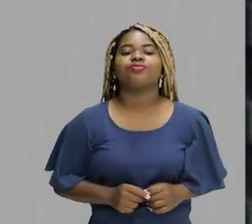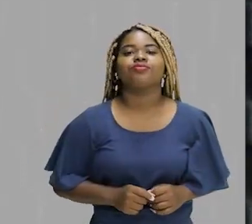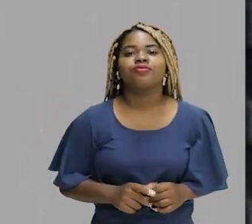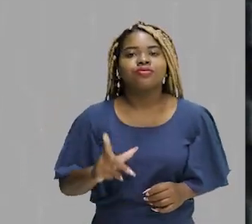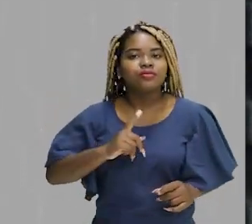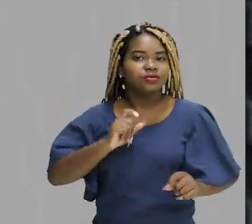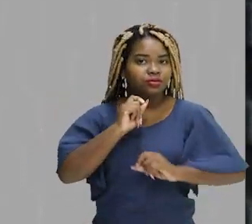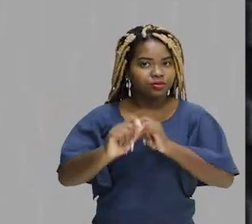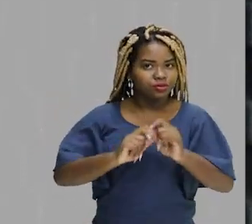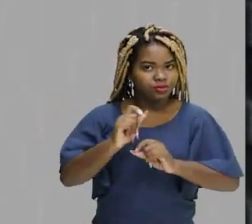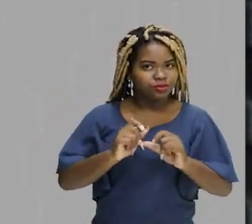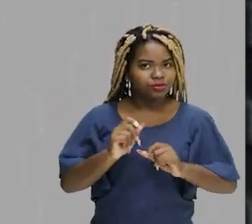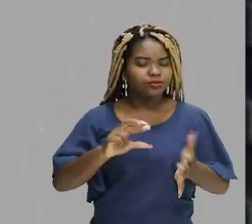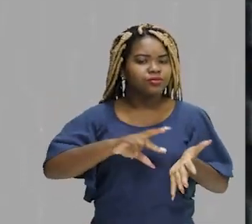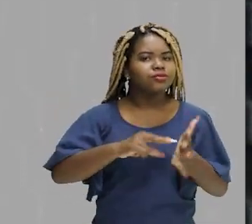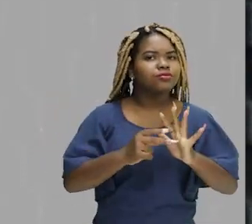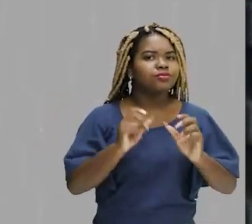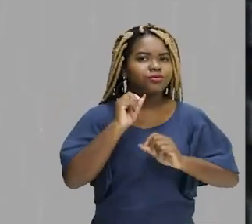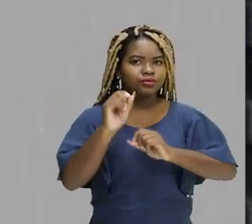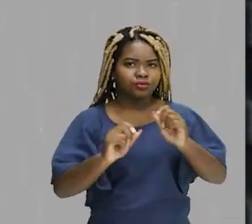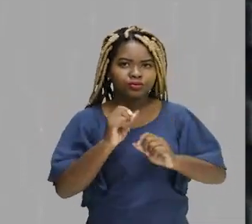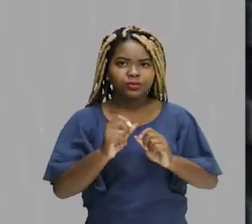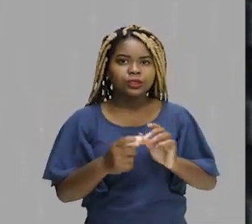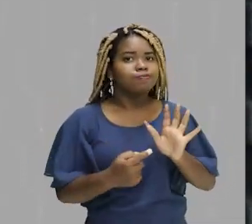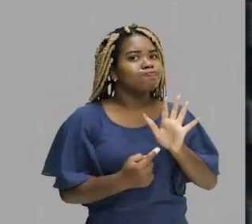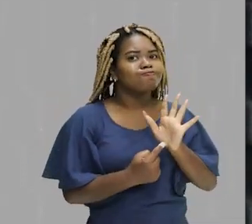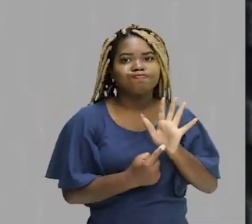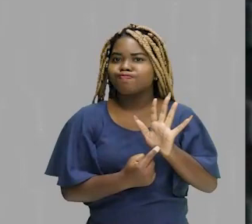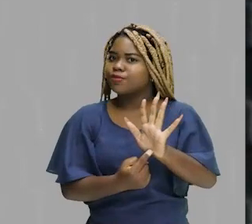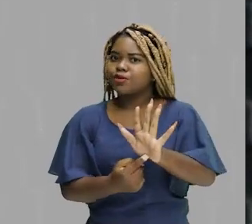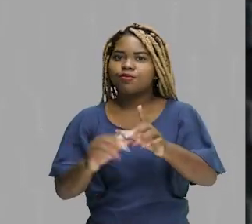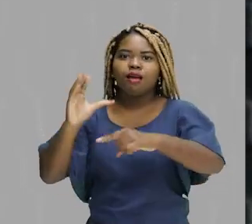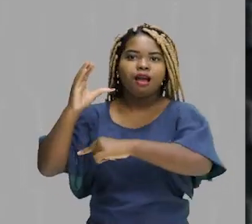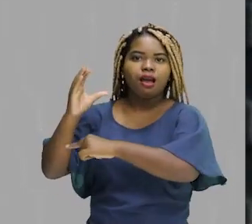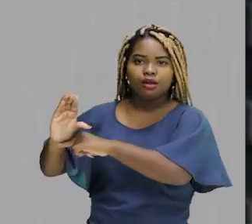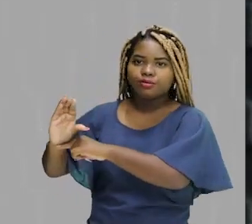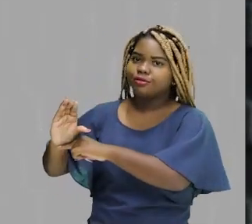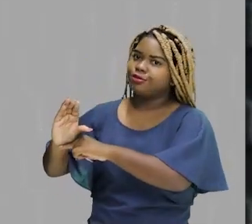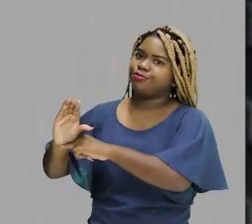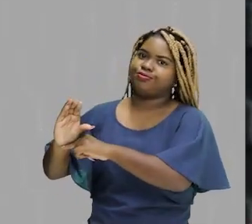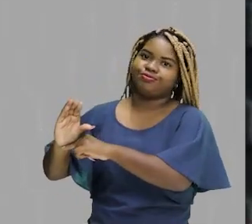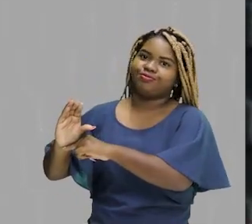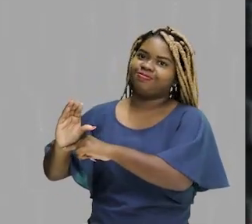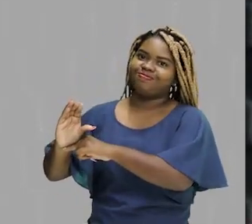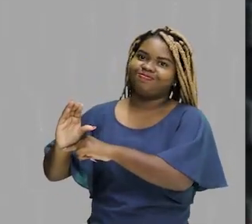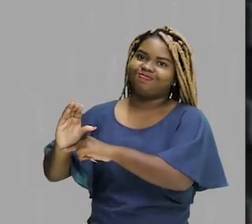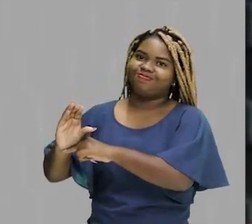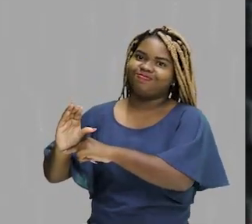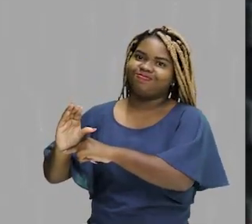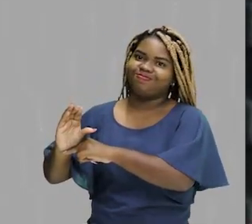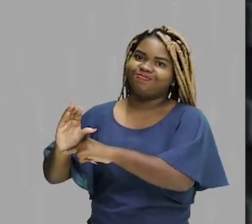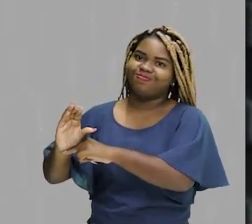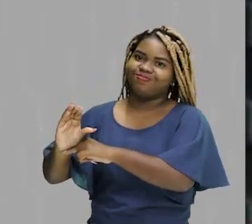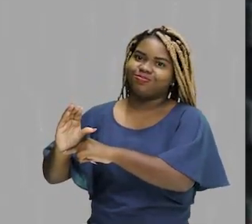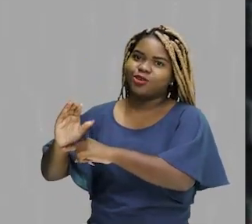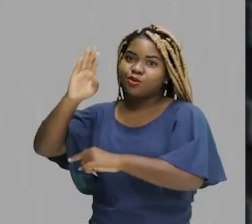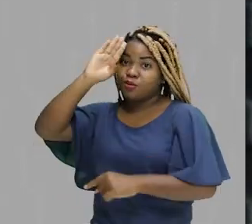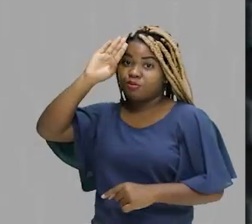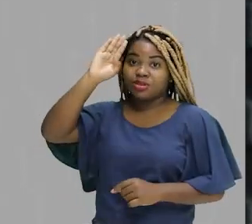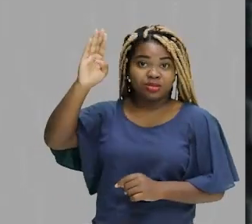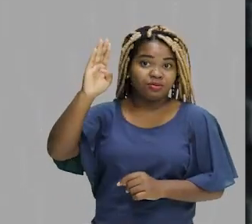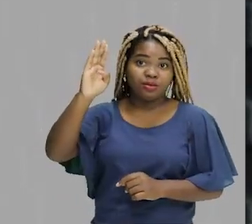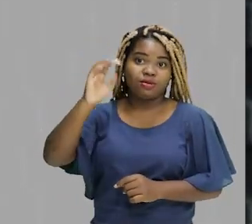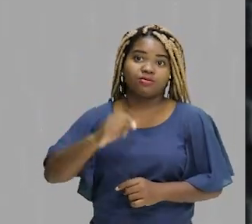ou substâncias que não vão apresentar o carbono como base, como substância, como